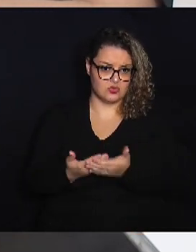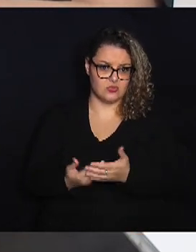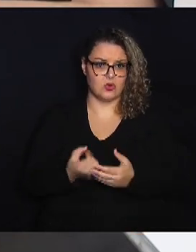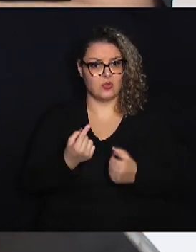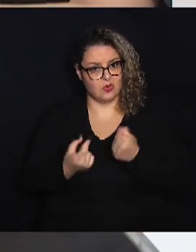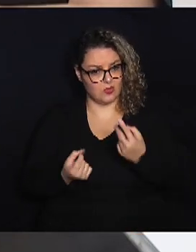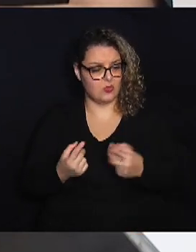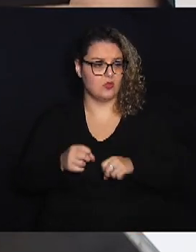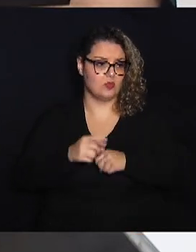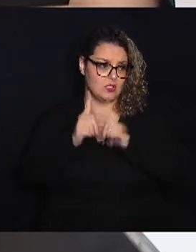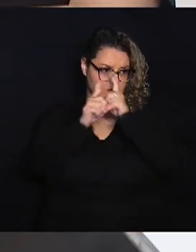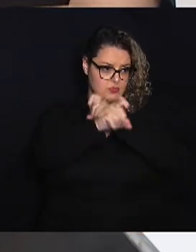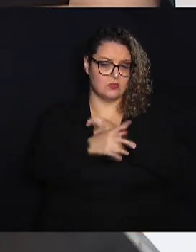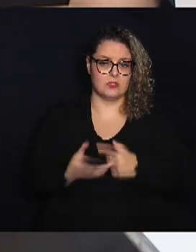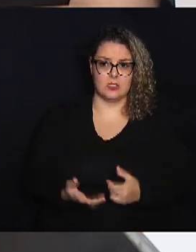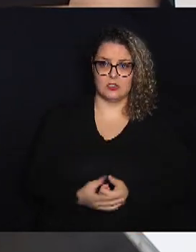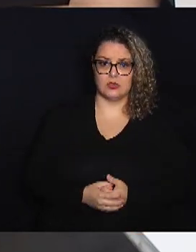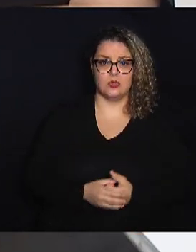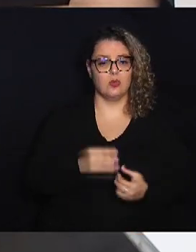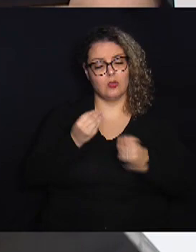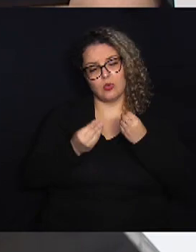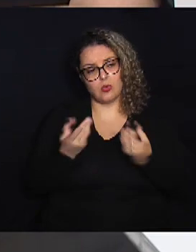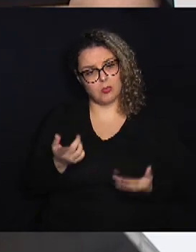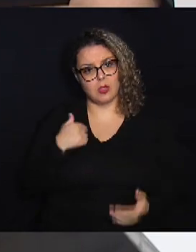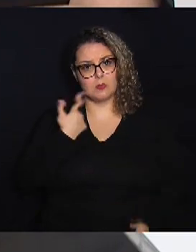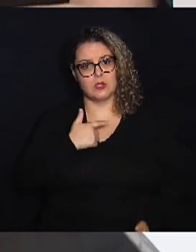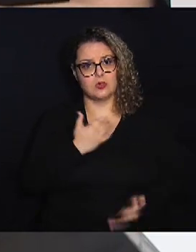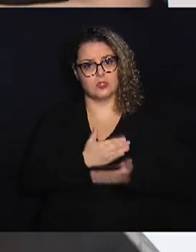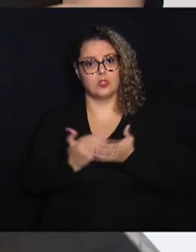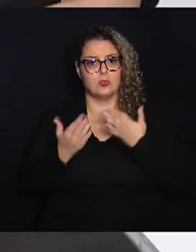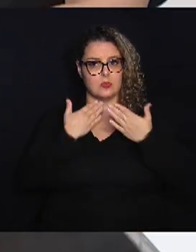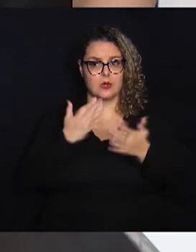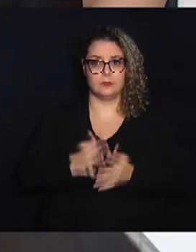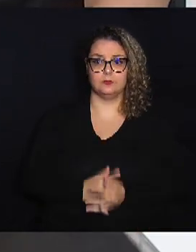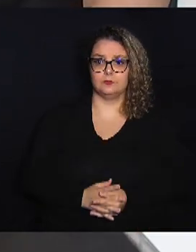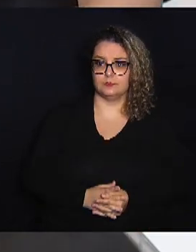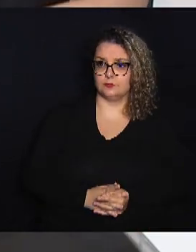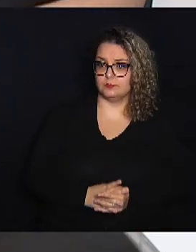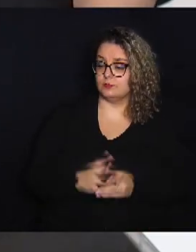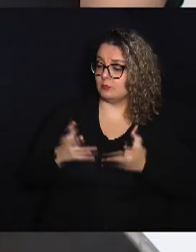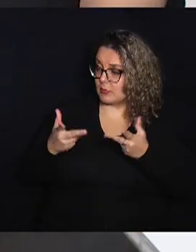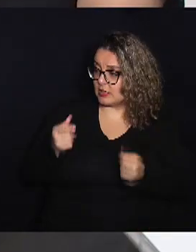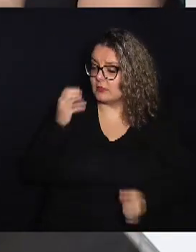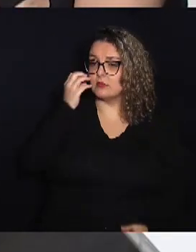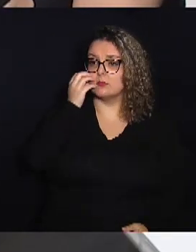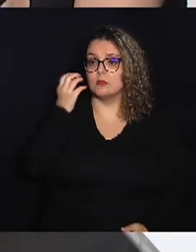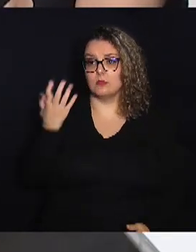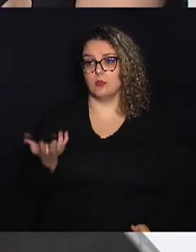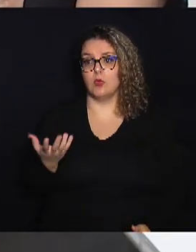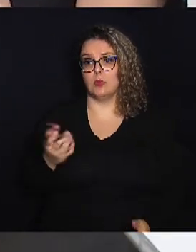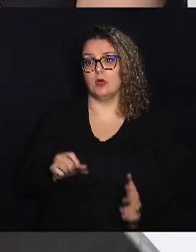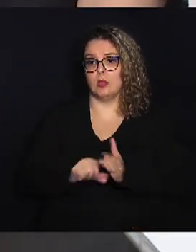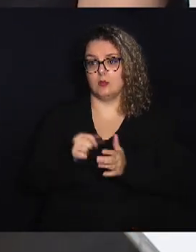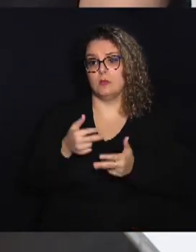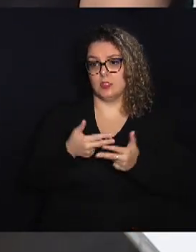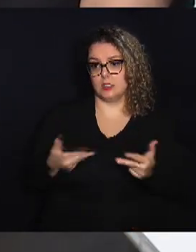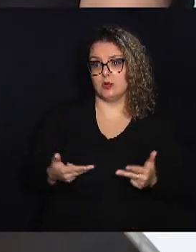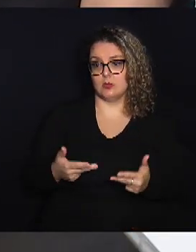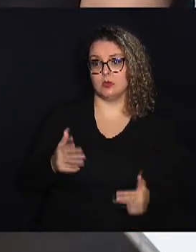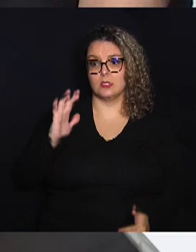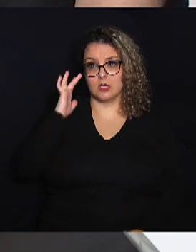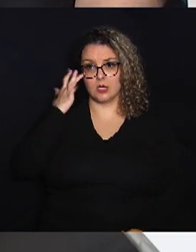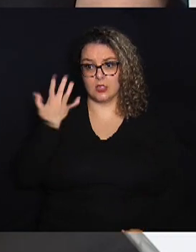alguma dificuldade. Como é isso para a gente começar esse bate-papo? Maravilha, André. Bom, o primeiro ponto que eu acho que a gente tem